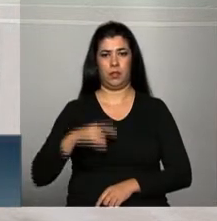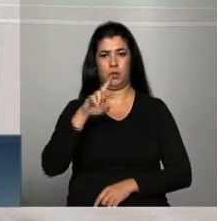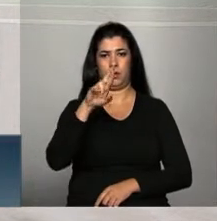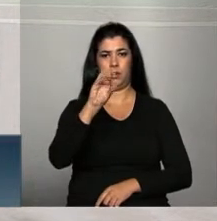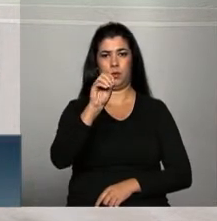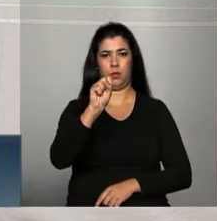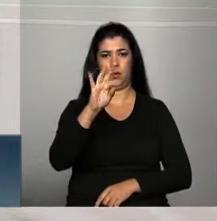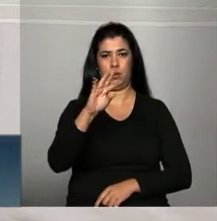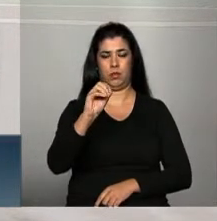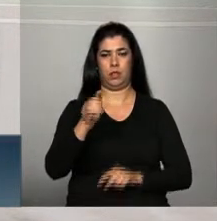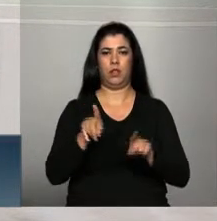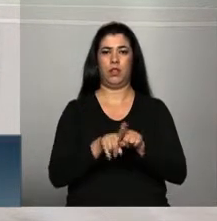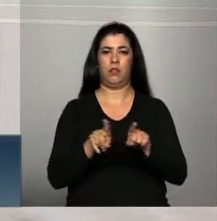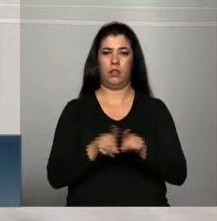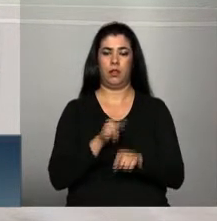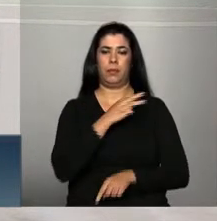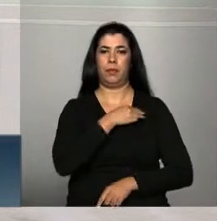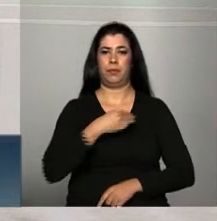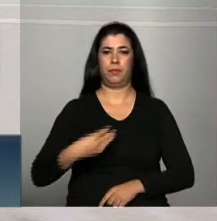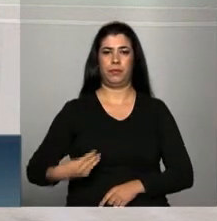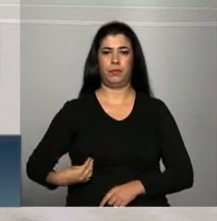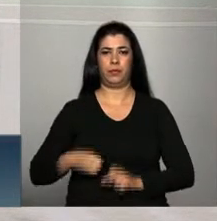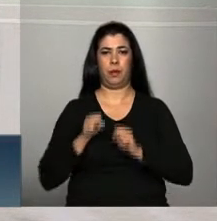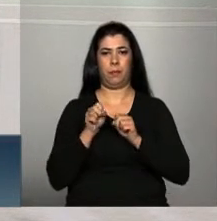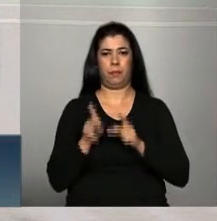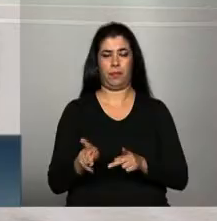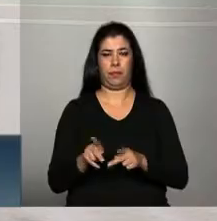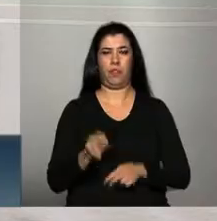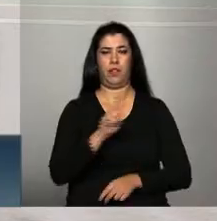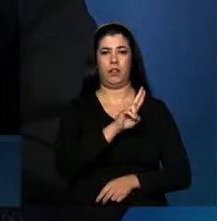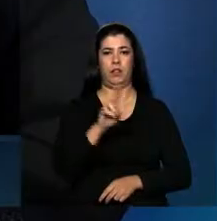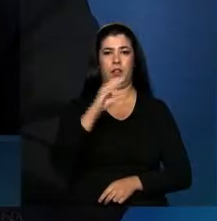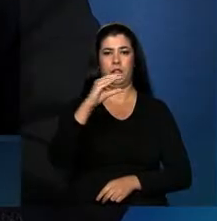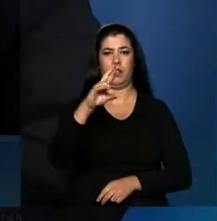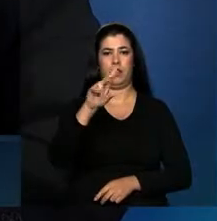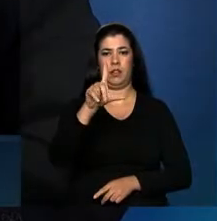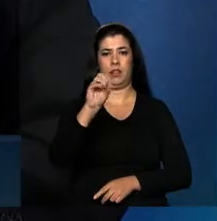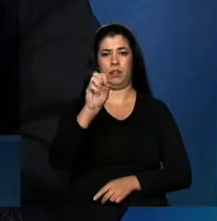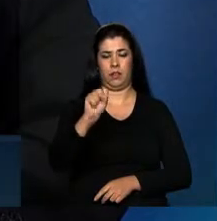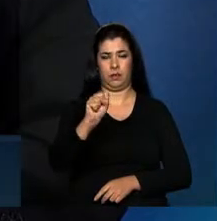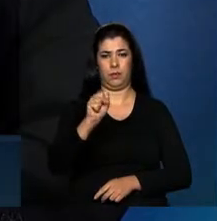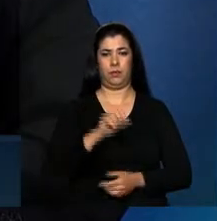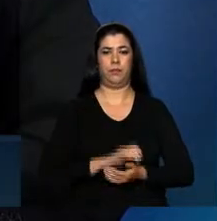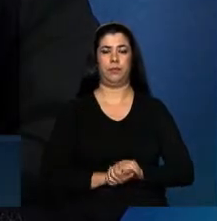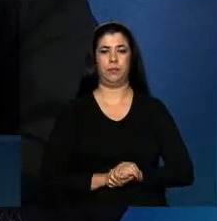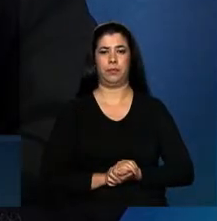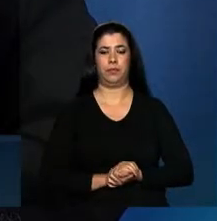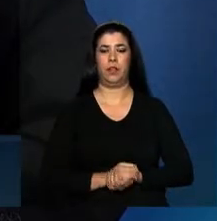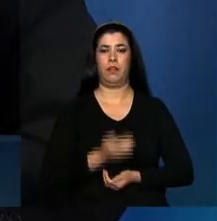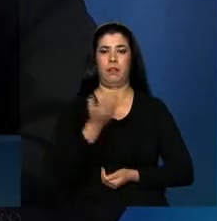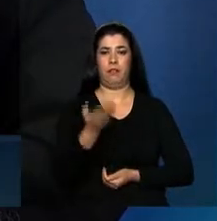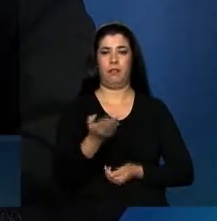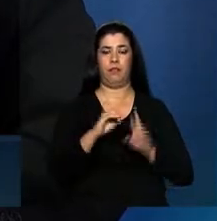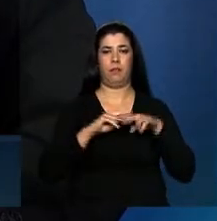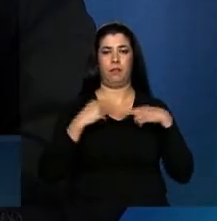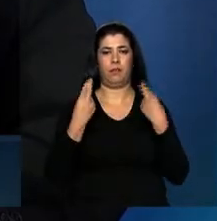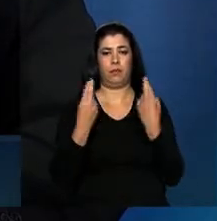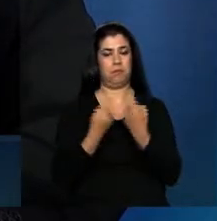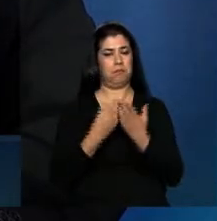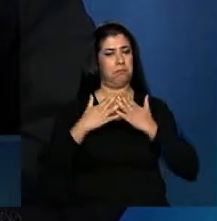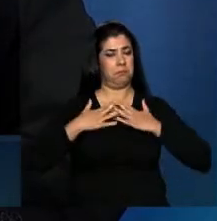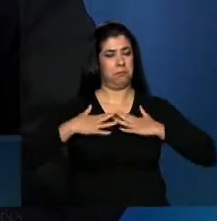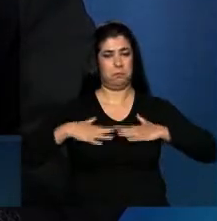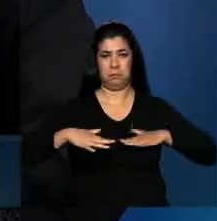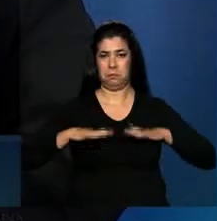da Previdência, Carlos Gabas. Então, foi uma reunião serena,